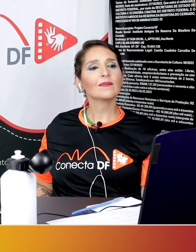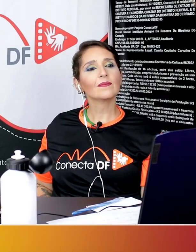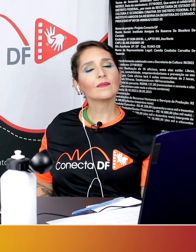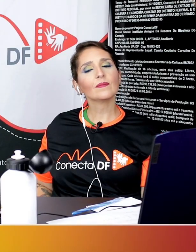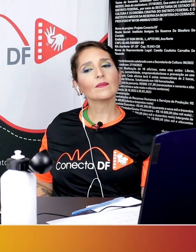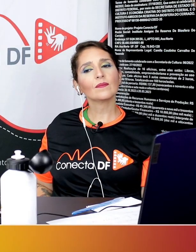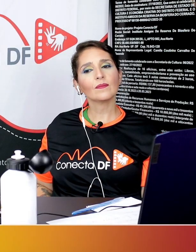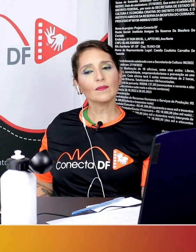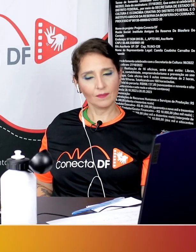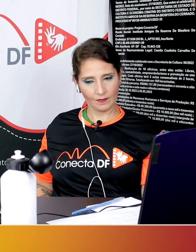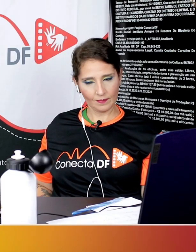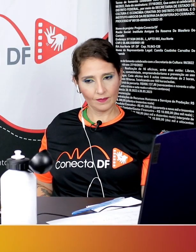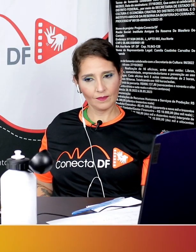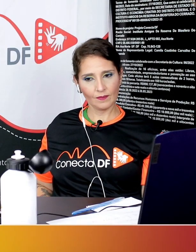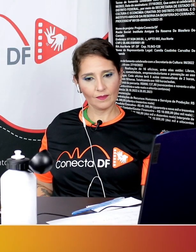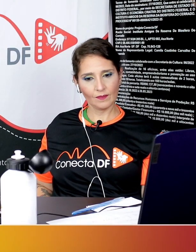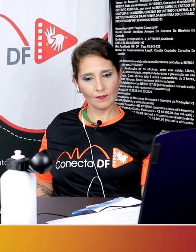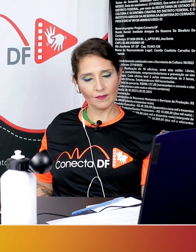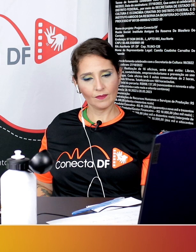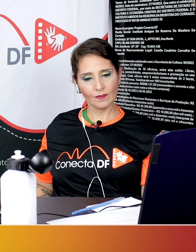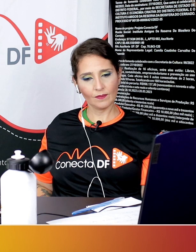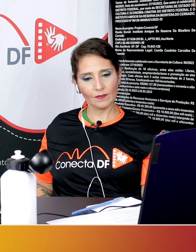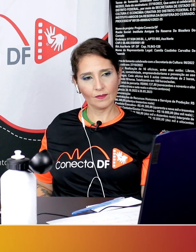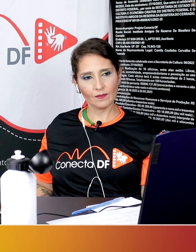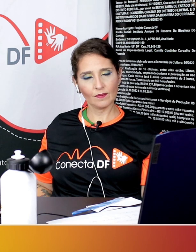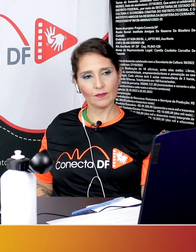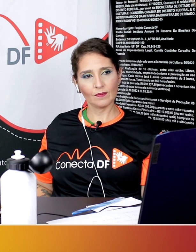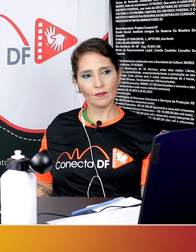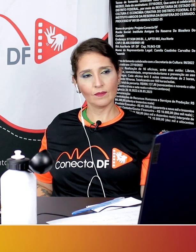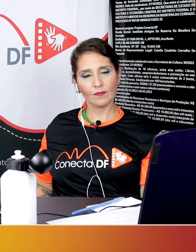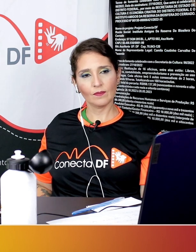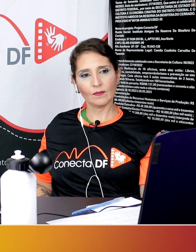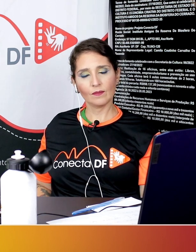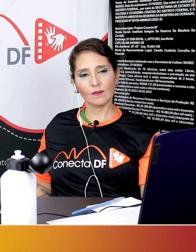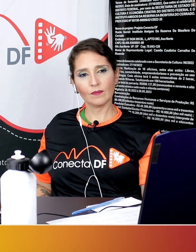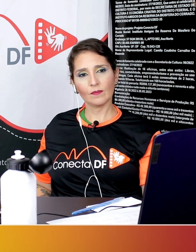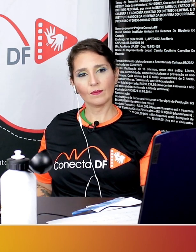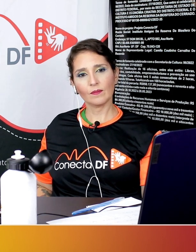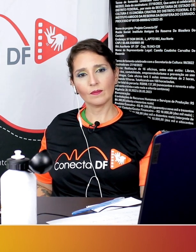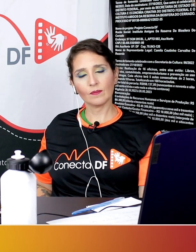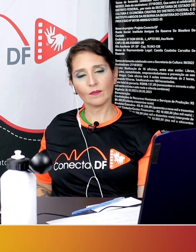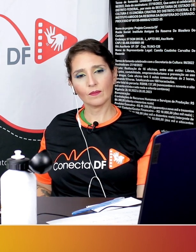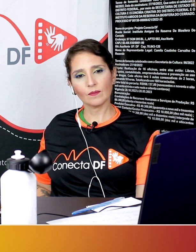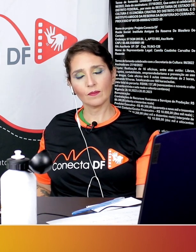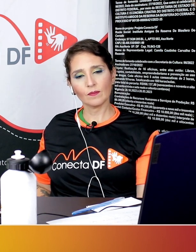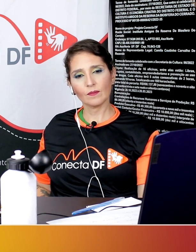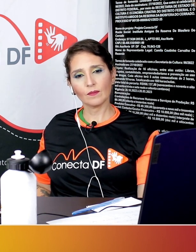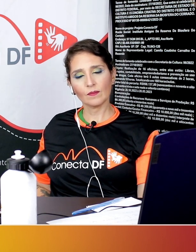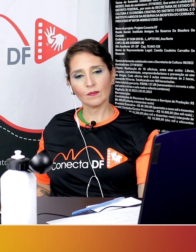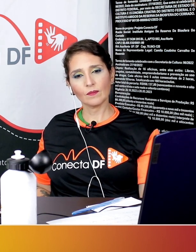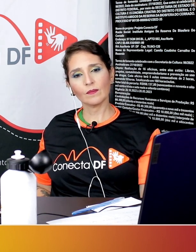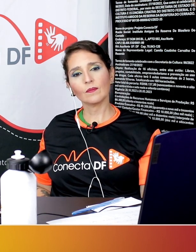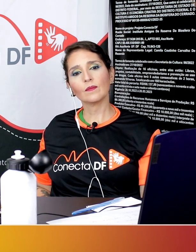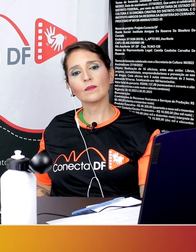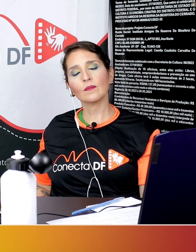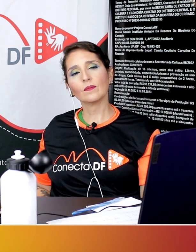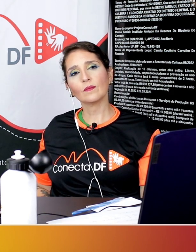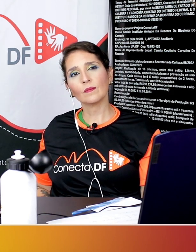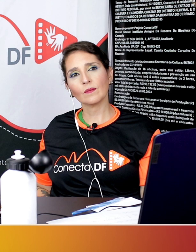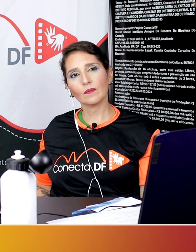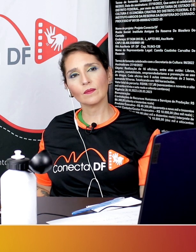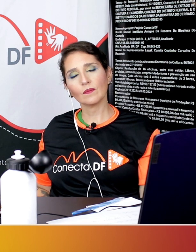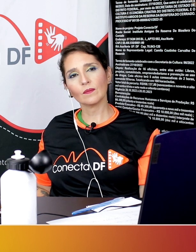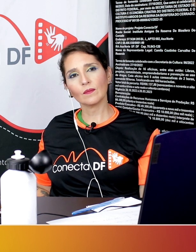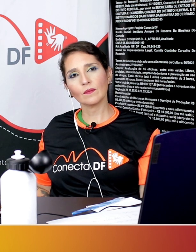com dúvidas sobre como será a dinâmica do curso. Como é que vai funcionar, o horário que tá, a maioria está com